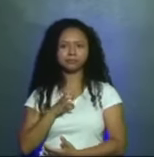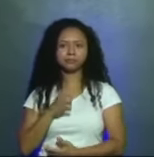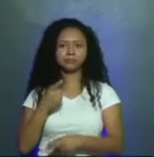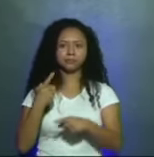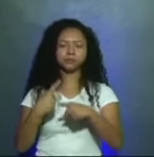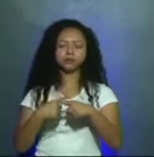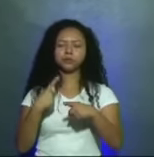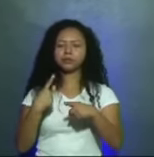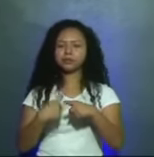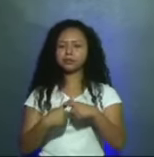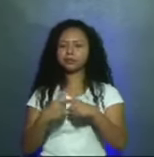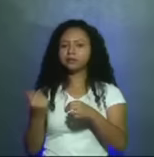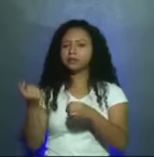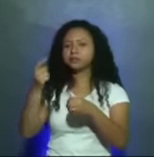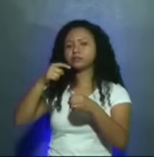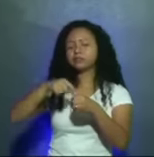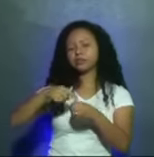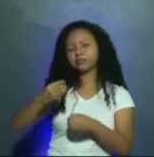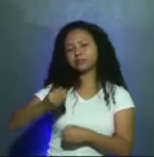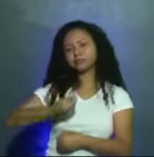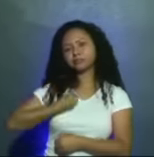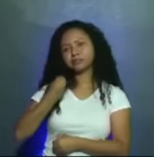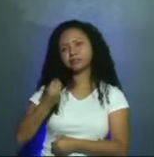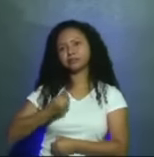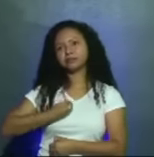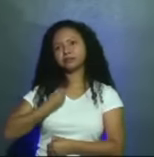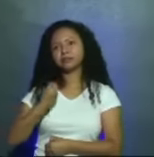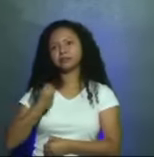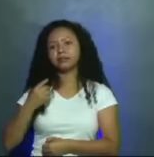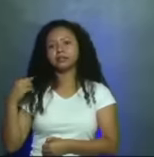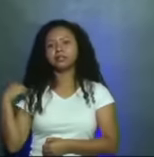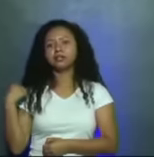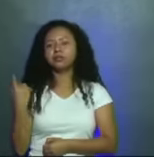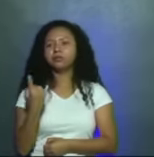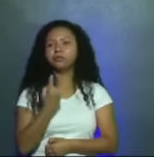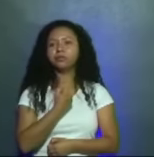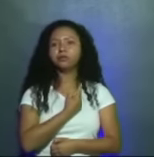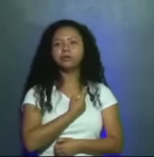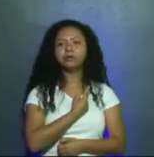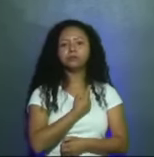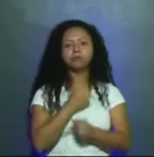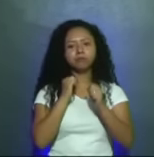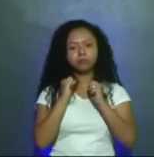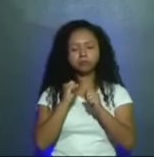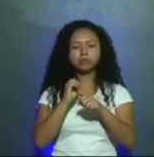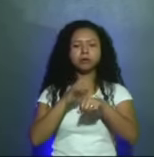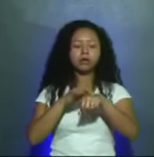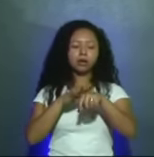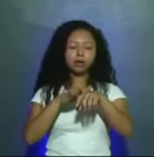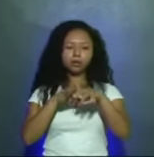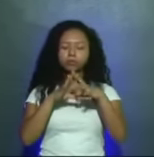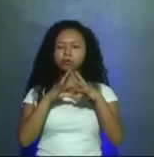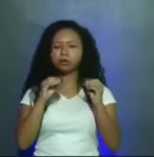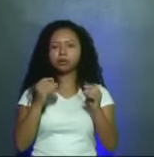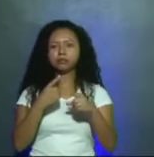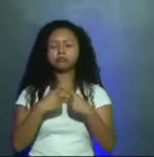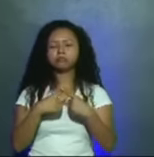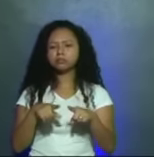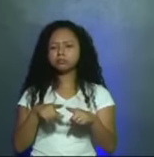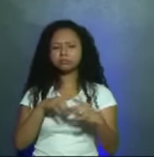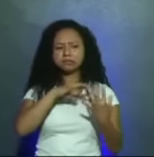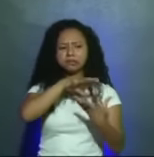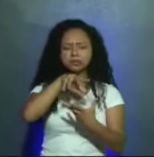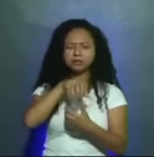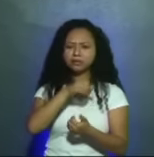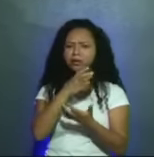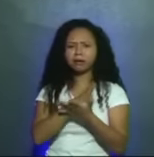nos traz vida eterna. Nós podemos ser curados, mas é temporário, né? Cura aqui na terra. Mas a salvação